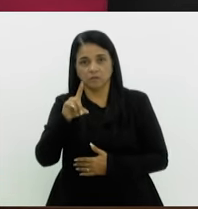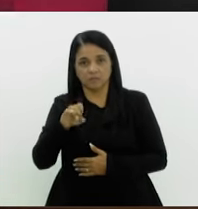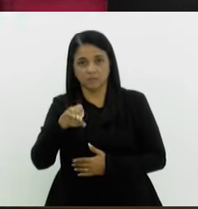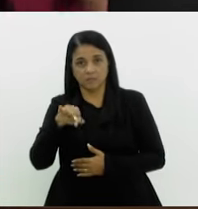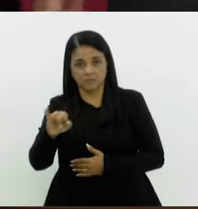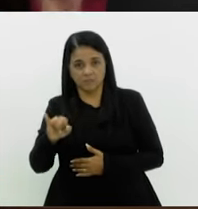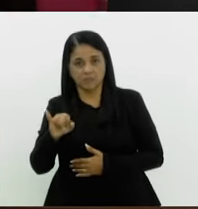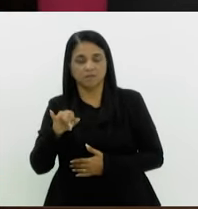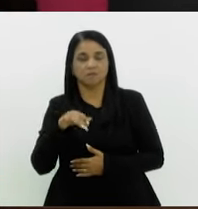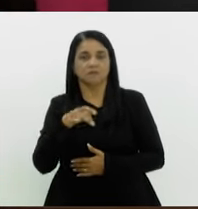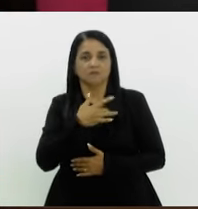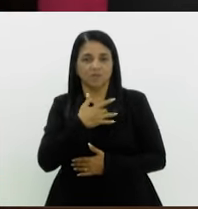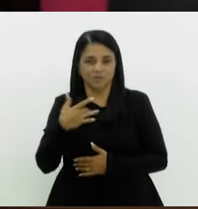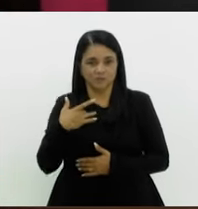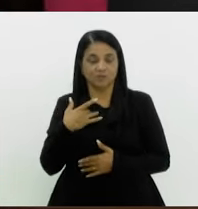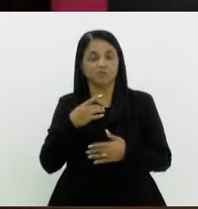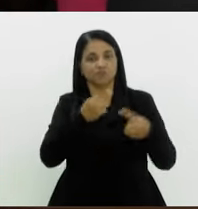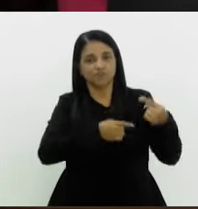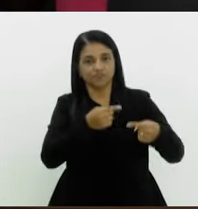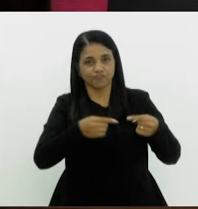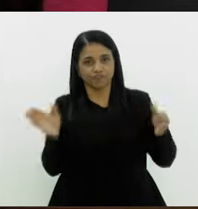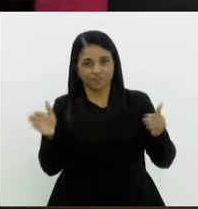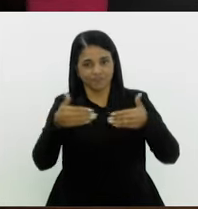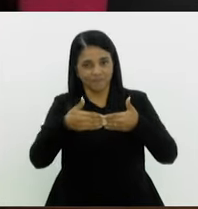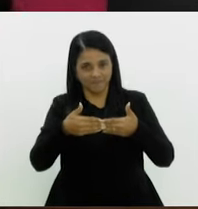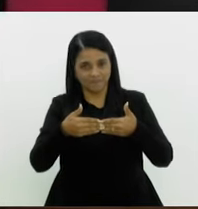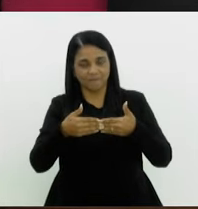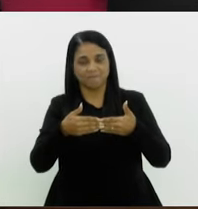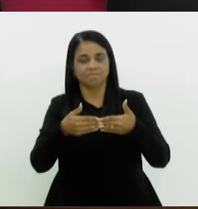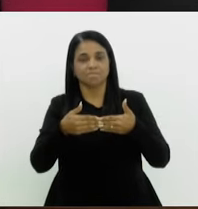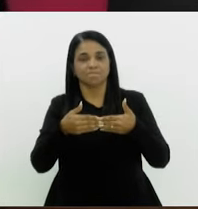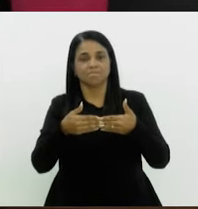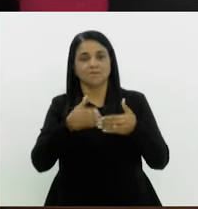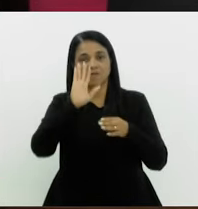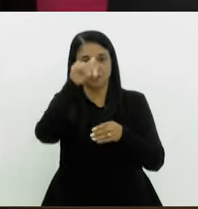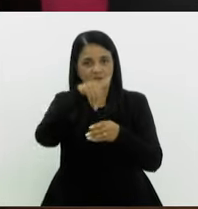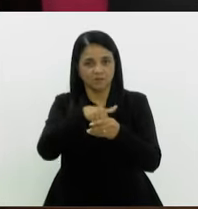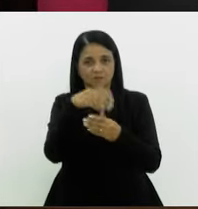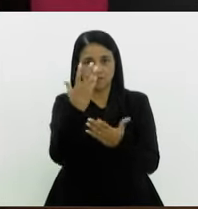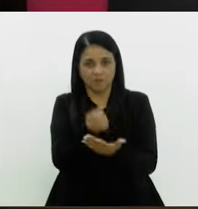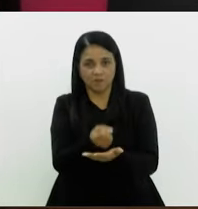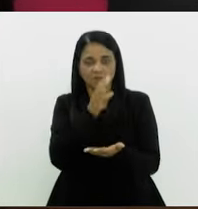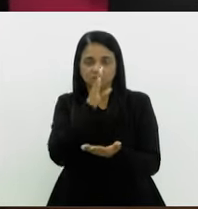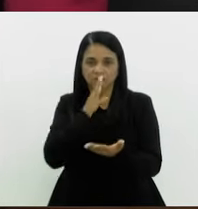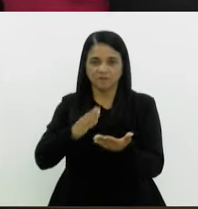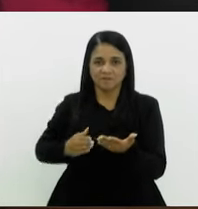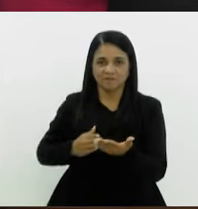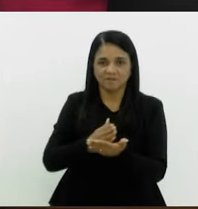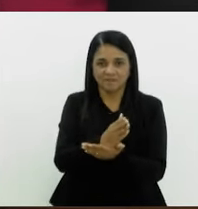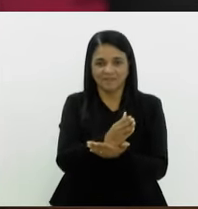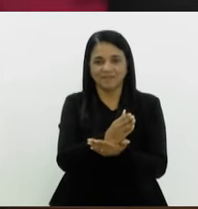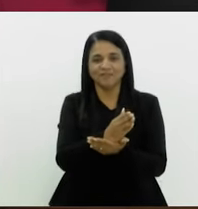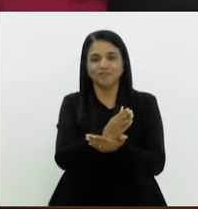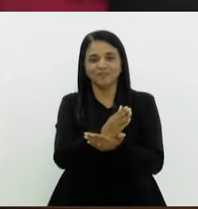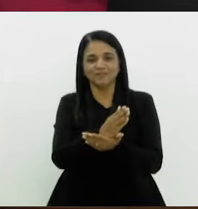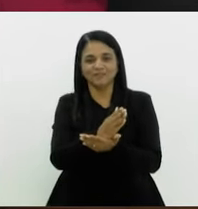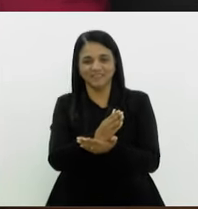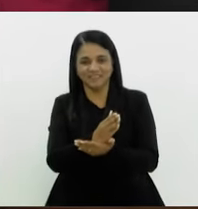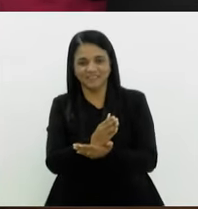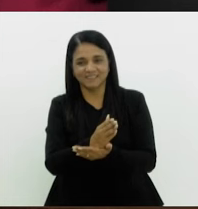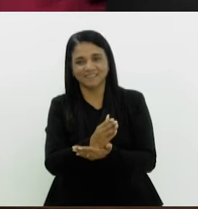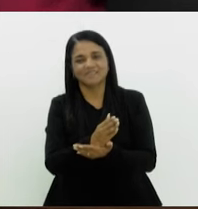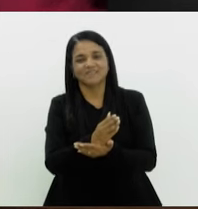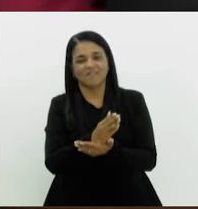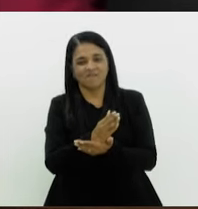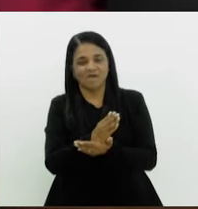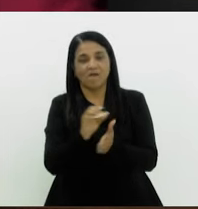discussão, não havendo quem queira discutir, encerrada a discussão. Em votação, senhores que aprovam, permaneçam como estão.